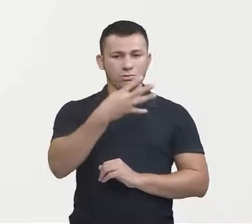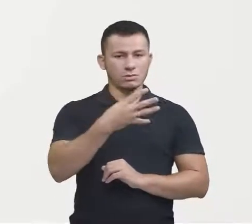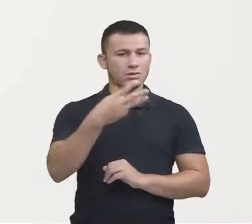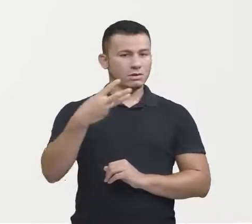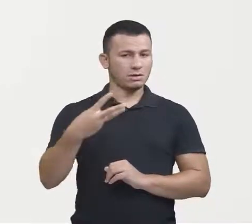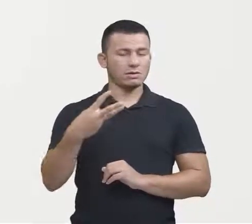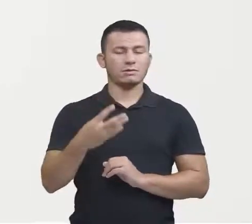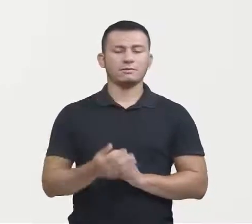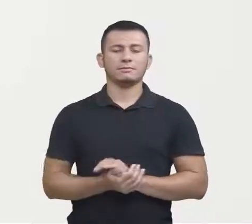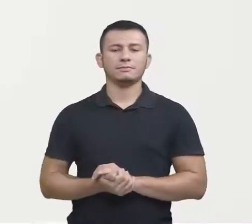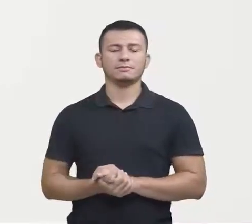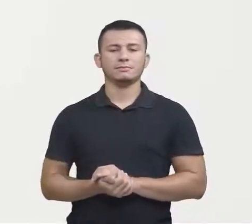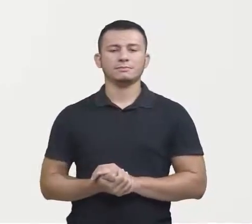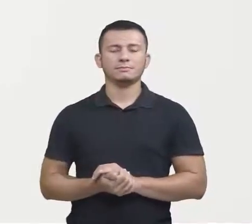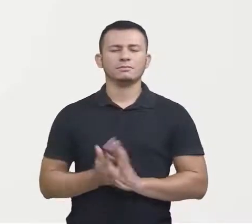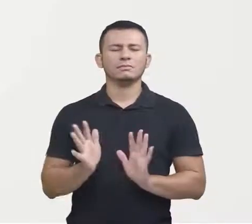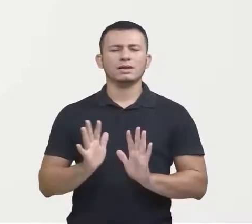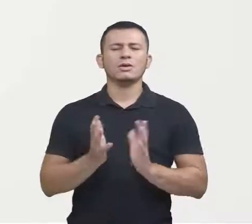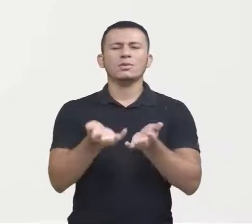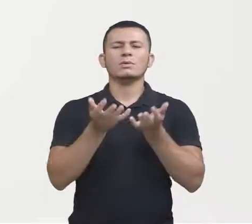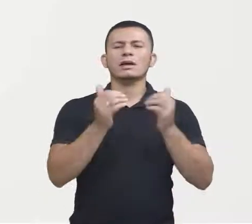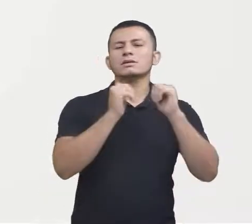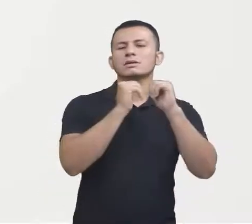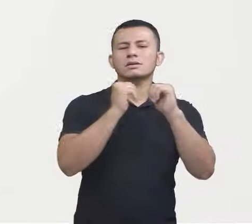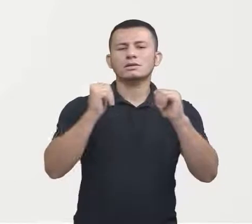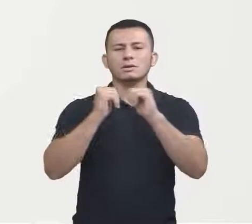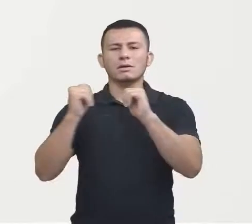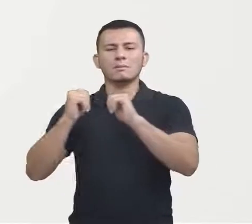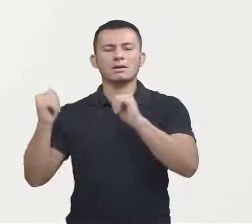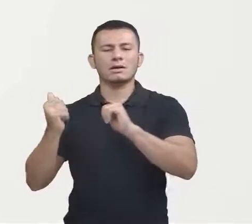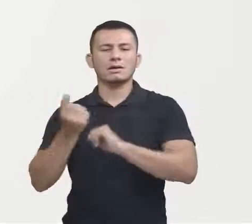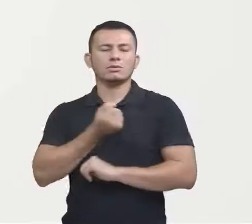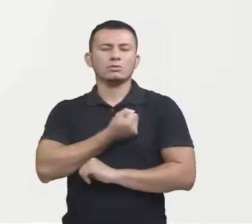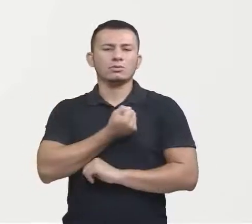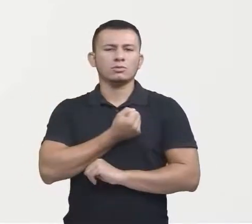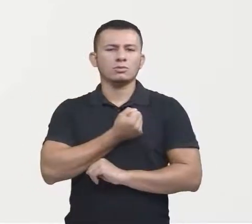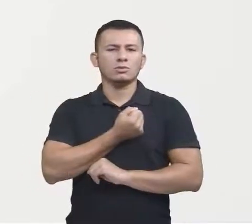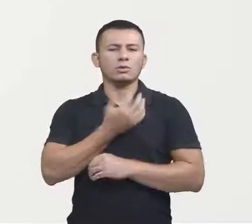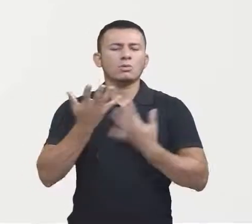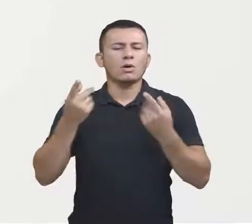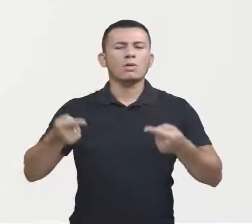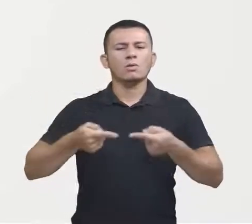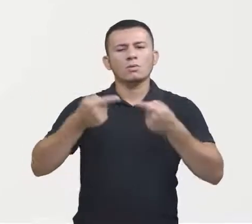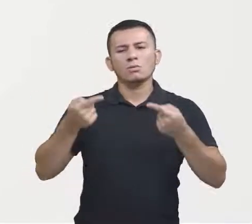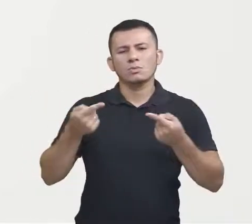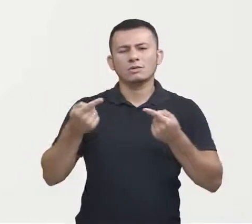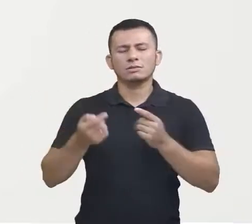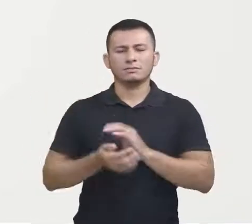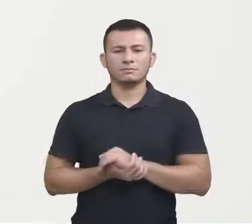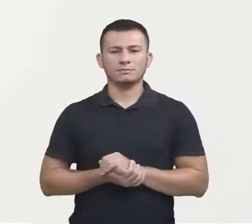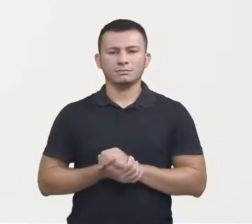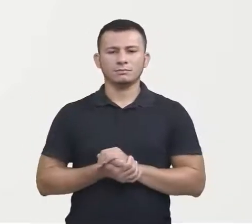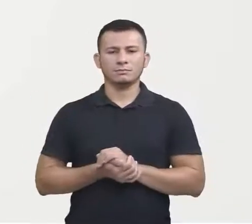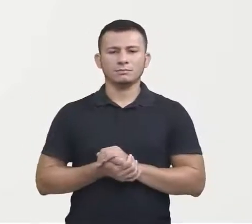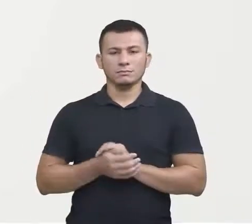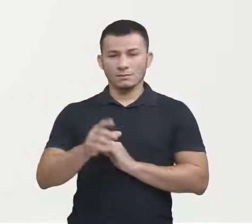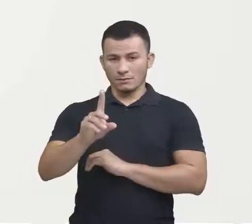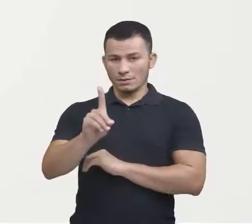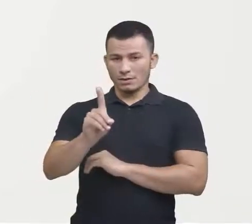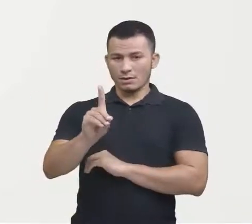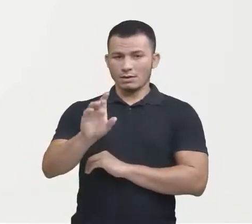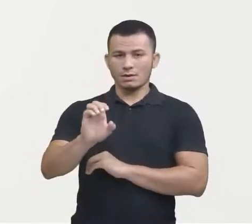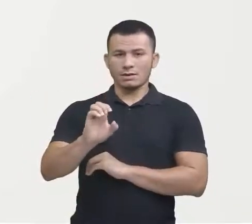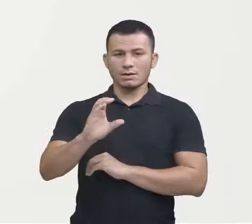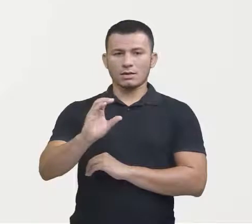o 3D compondo esse número teremos quando eu decomponho eu